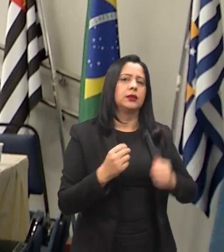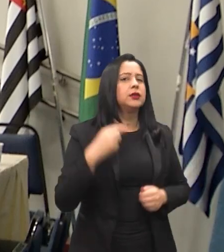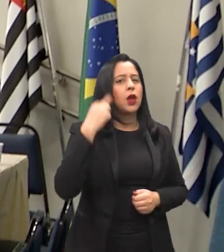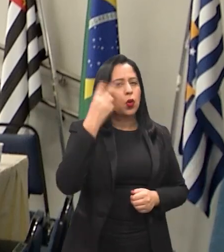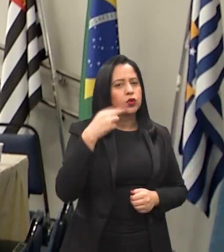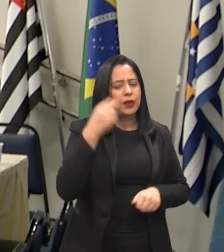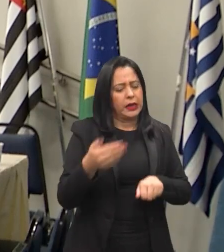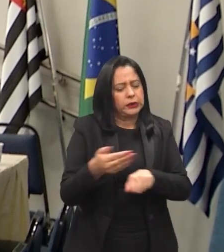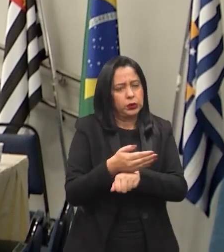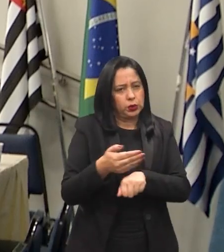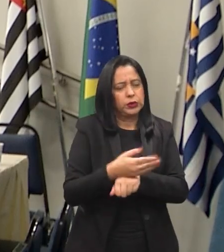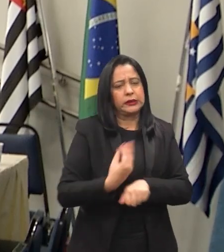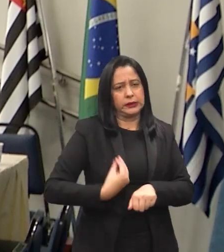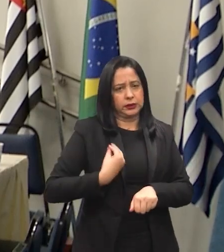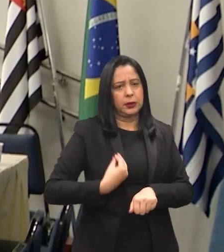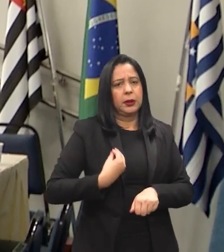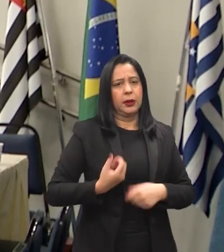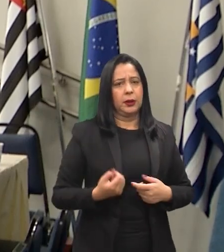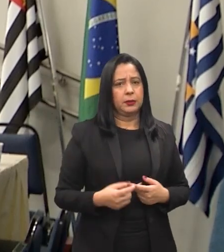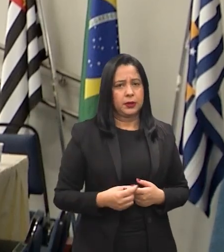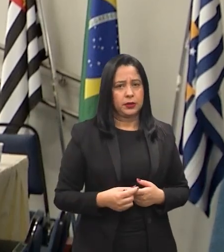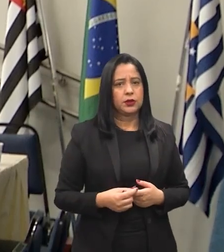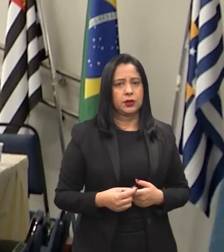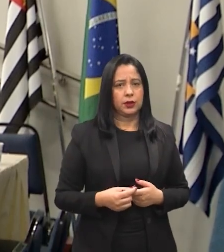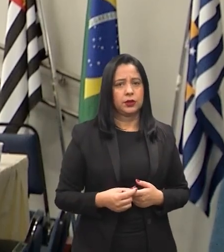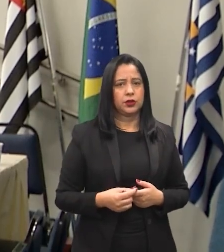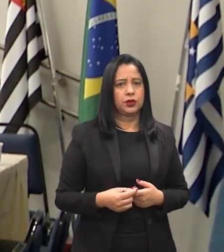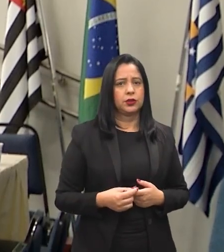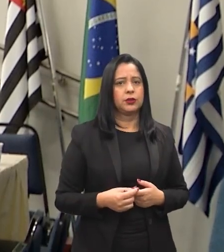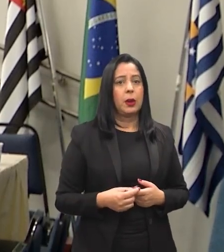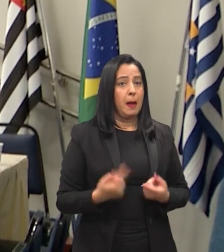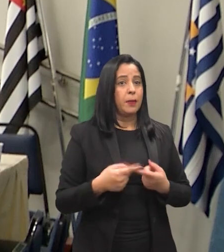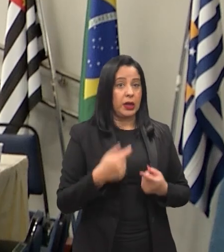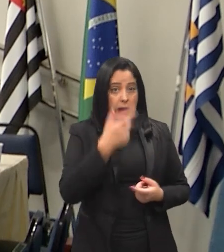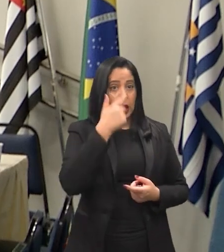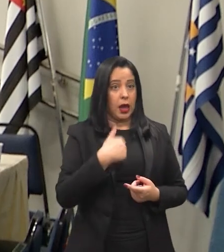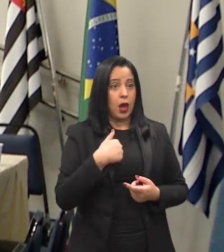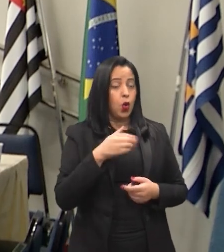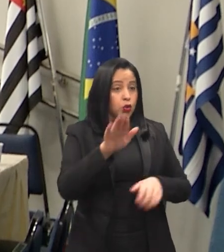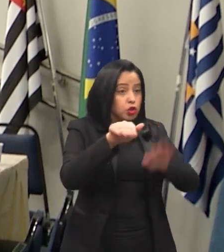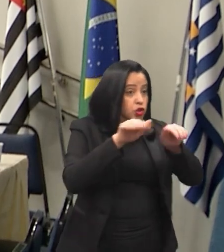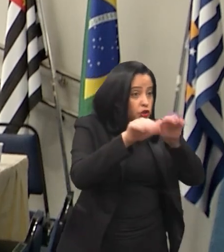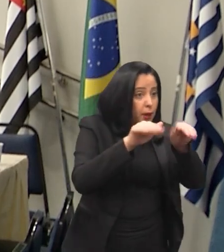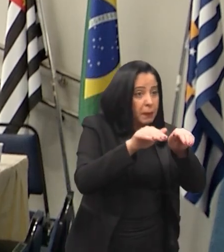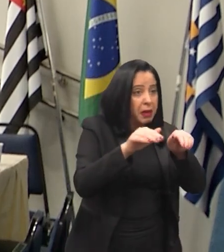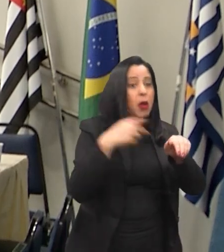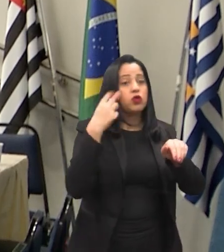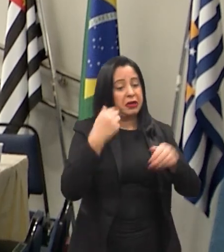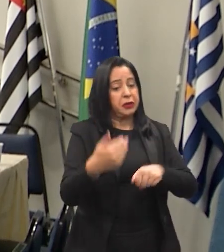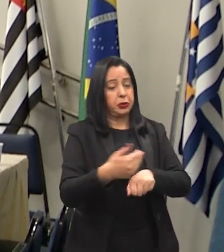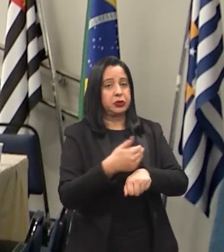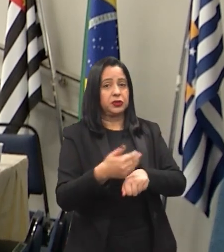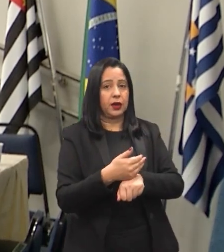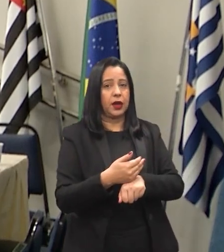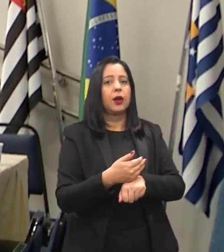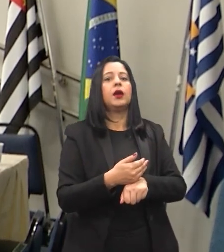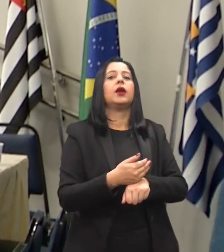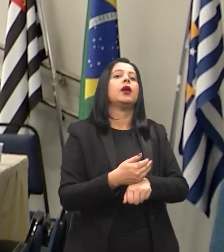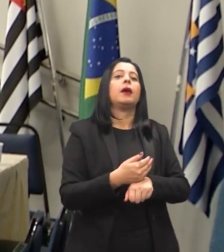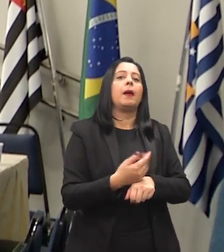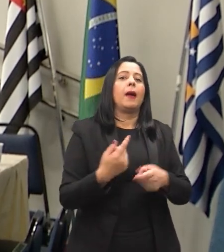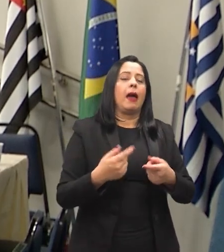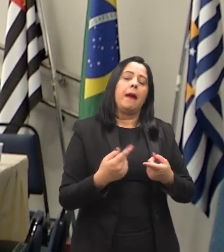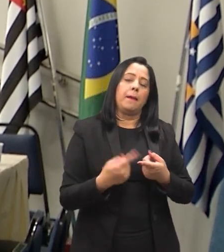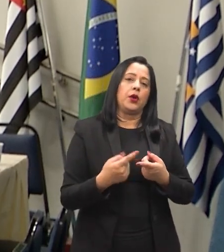todos os vereadores que estiveram presentes aqui nessa reunião, que foi chamada por esse vereador aqui para a gente discutir projetos que estão tramitando na